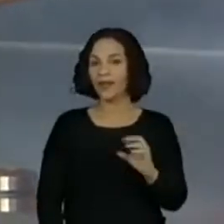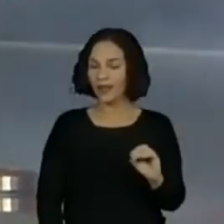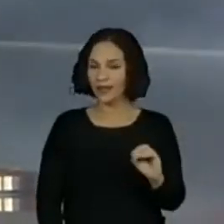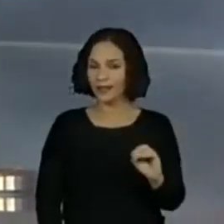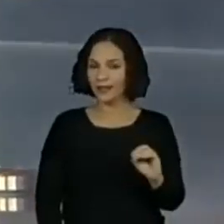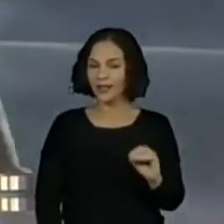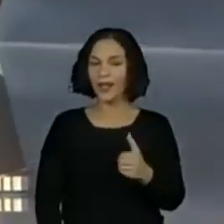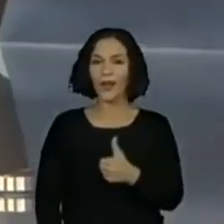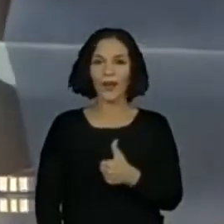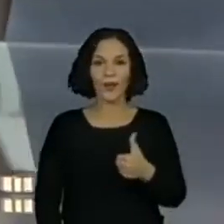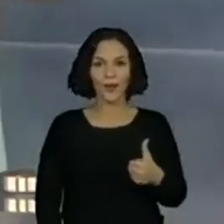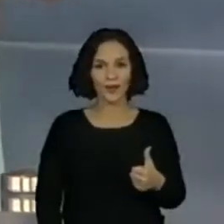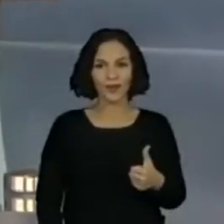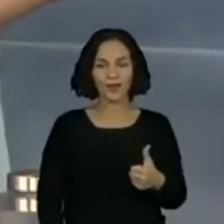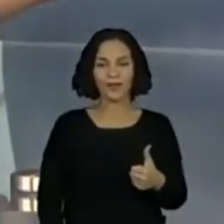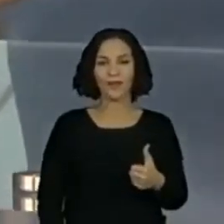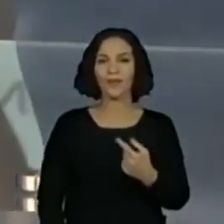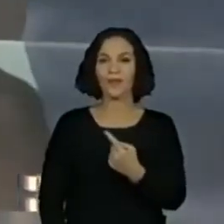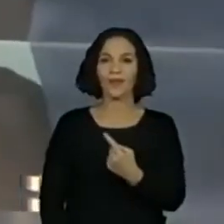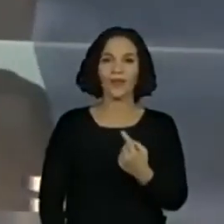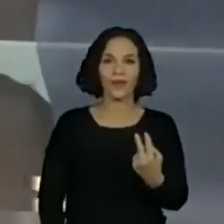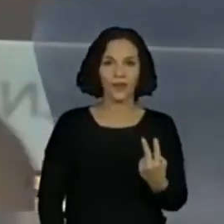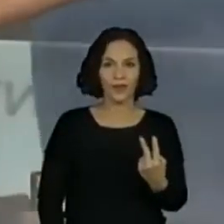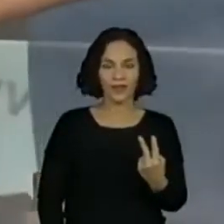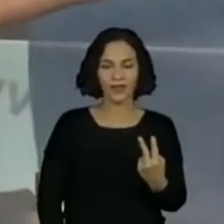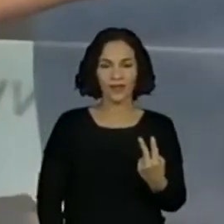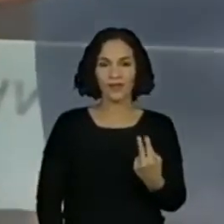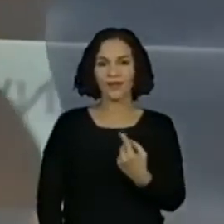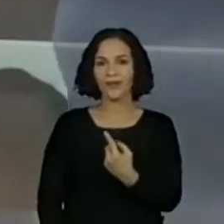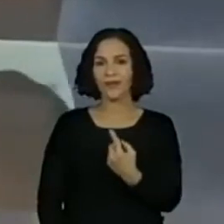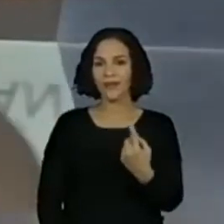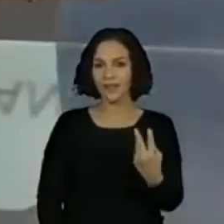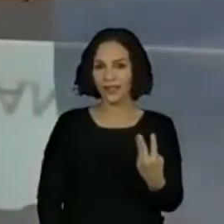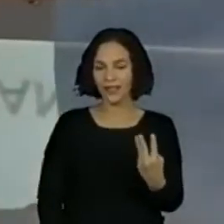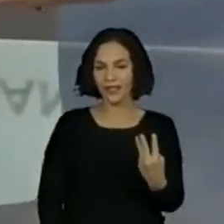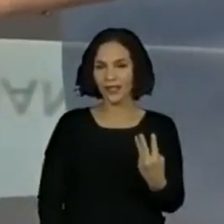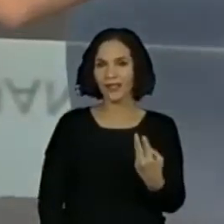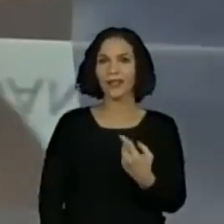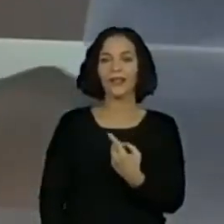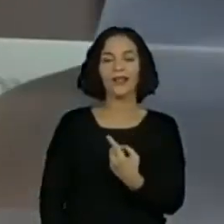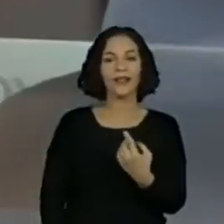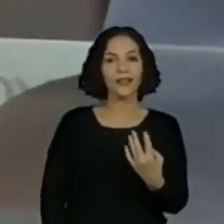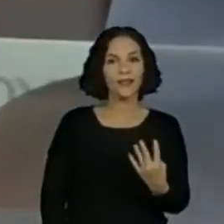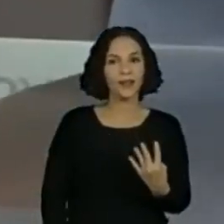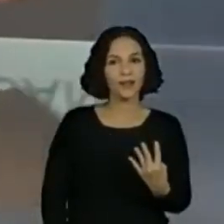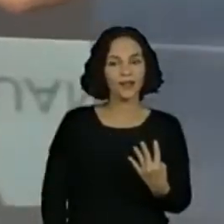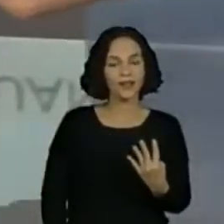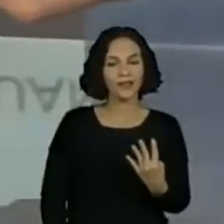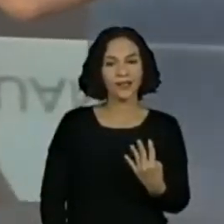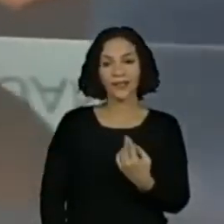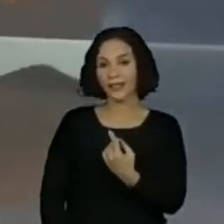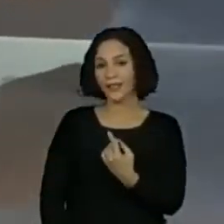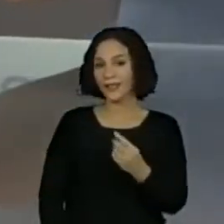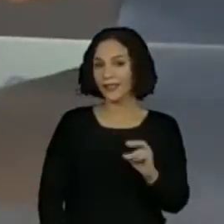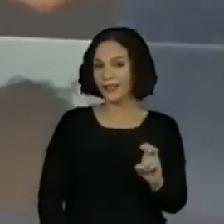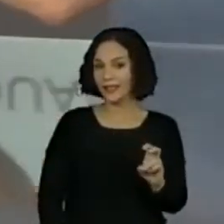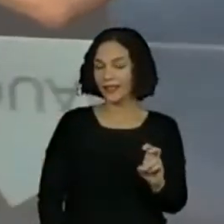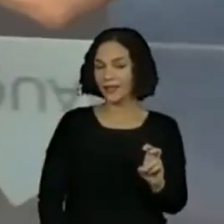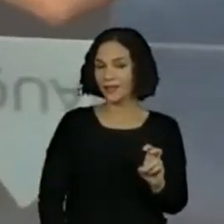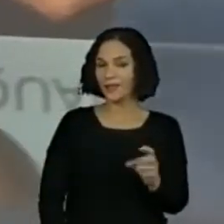10, 11, 12, 13, 14,